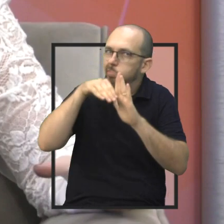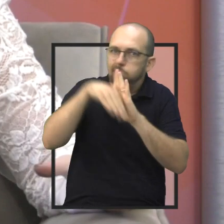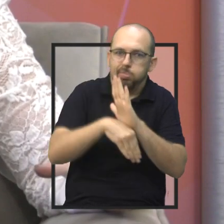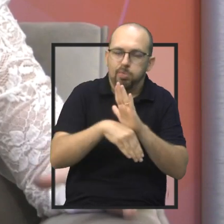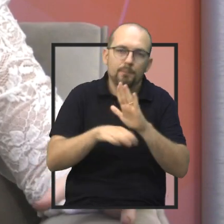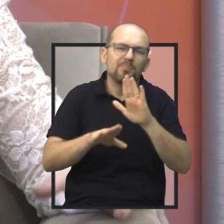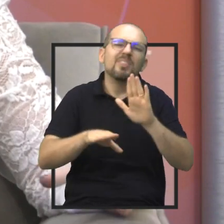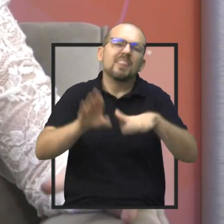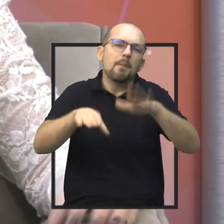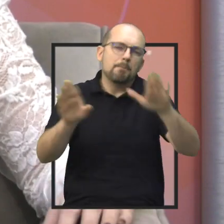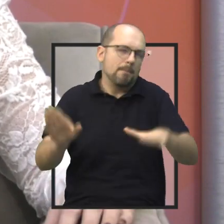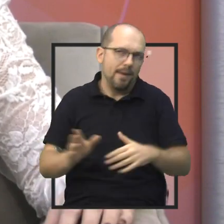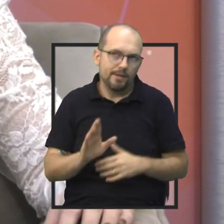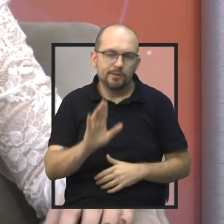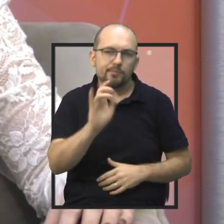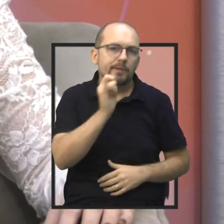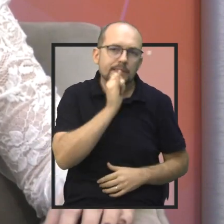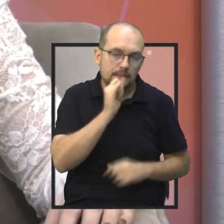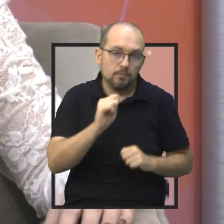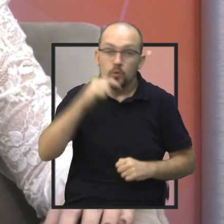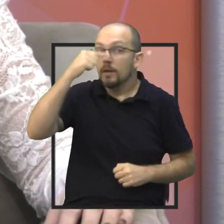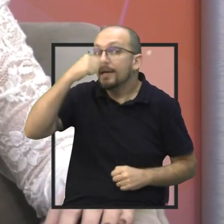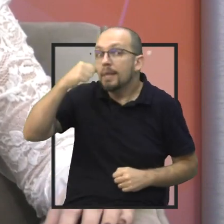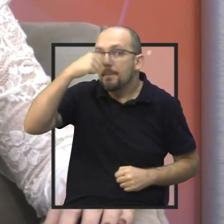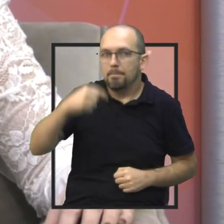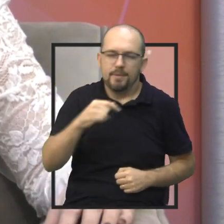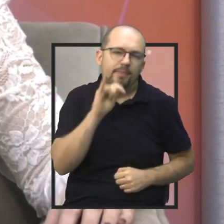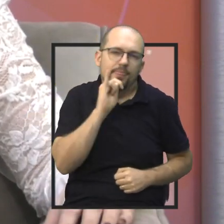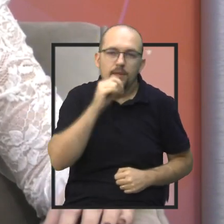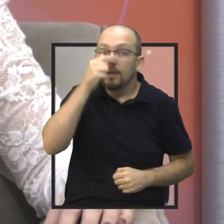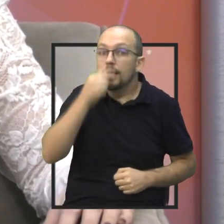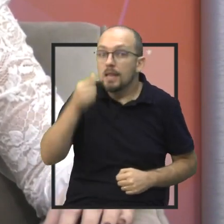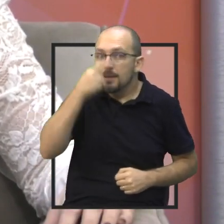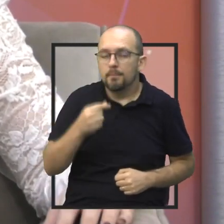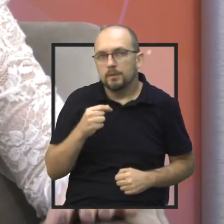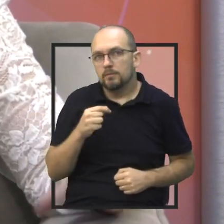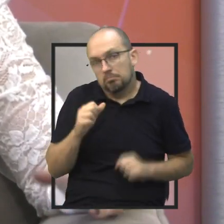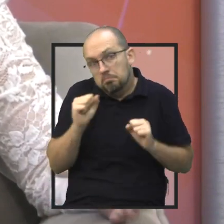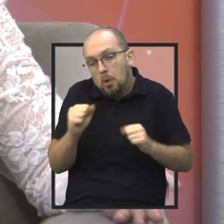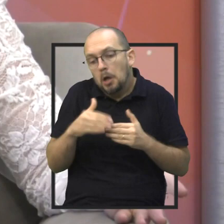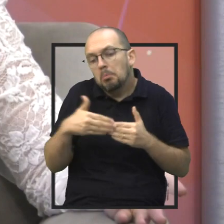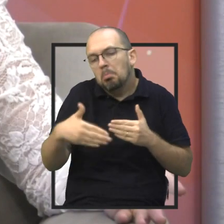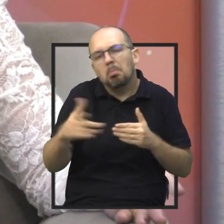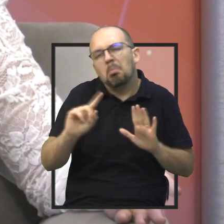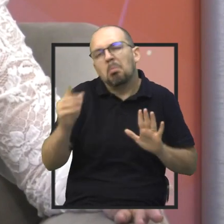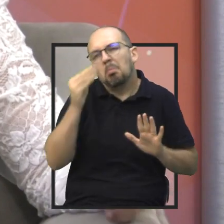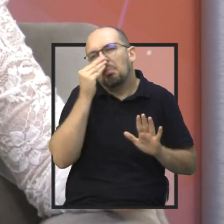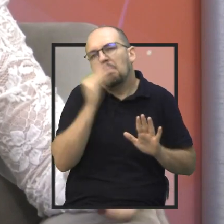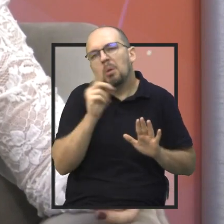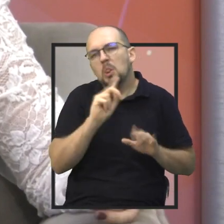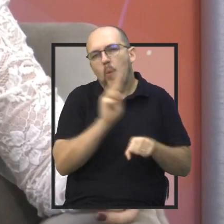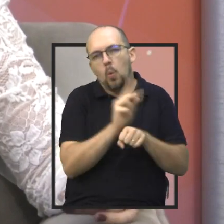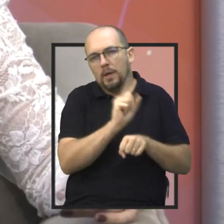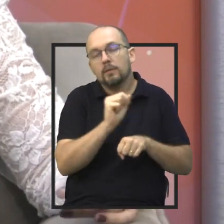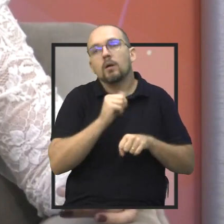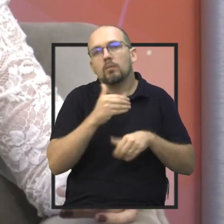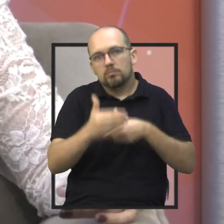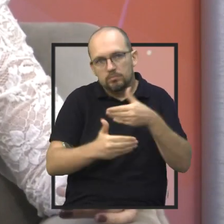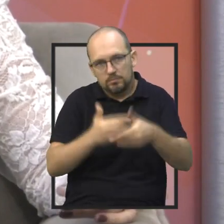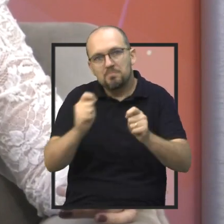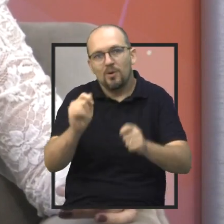depende um pouquinho de cada doença, mas a gripe, por exemplo, ela pode ter como complicação as infecções bacterianas, que